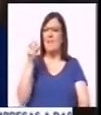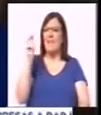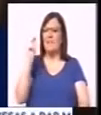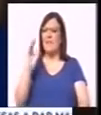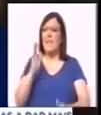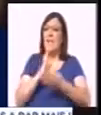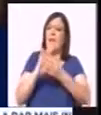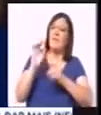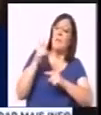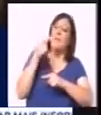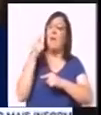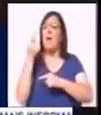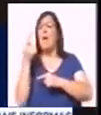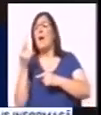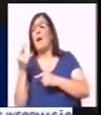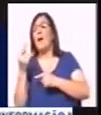amanhã,